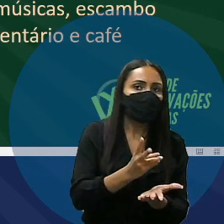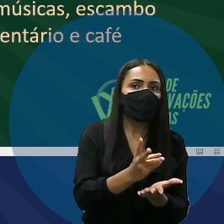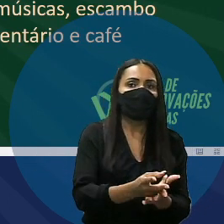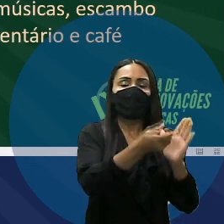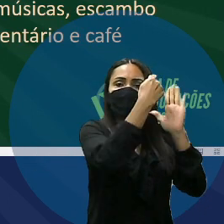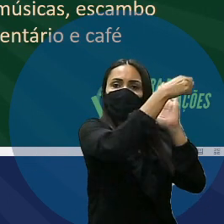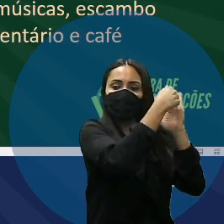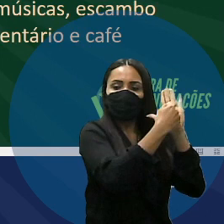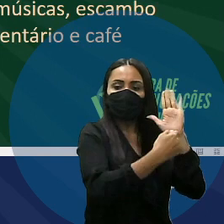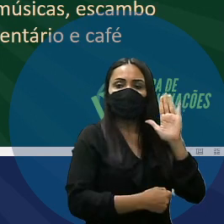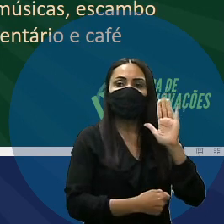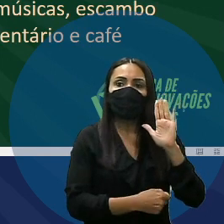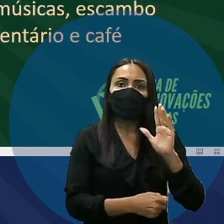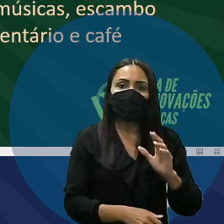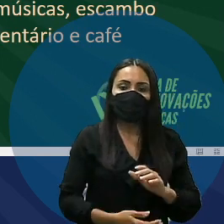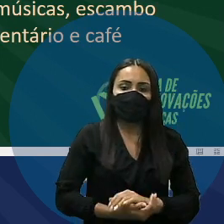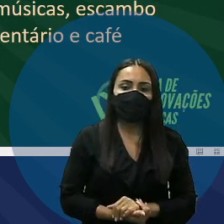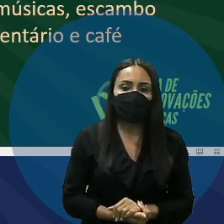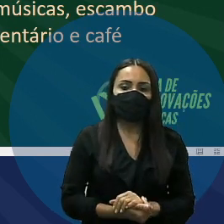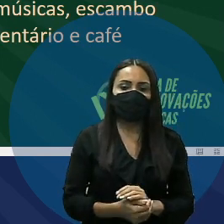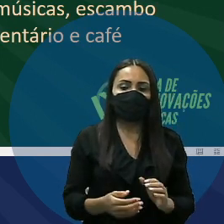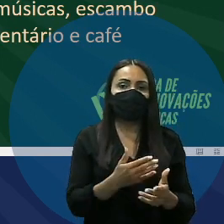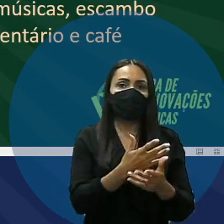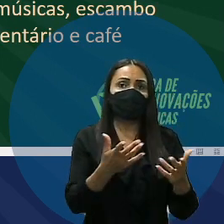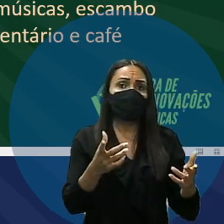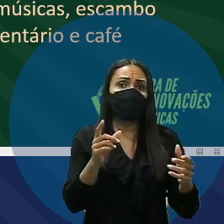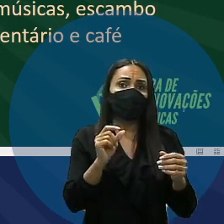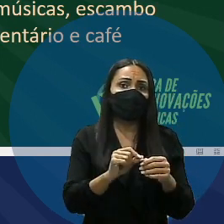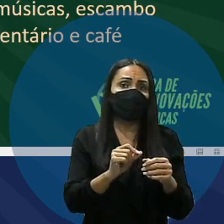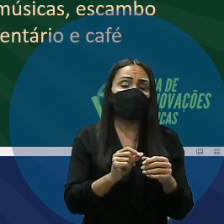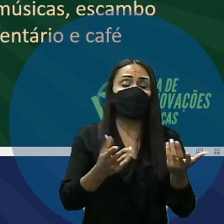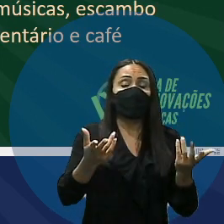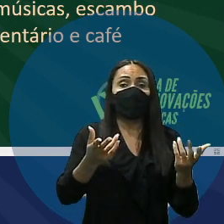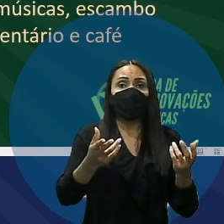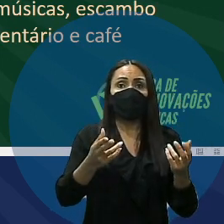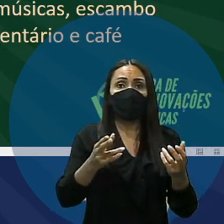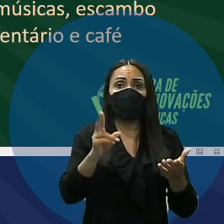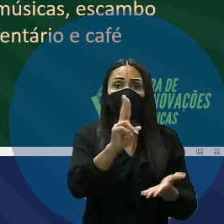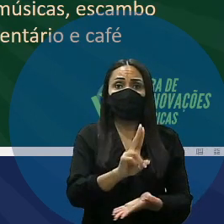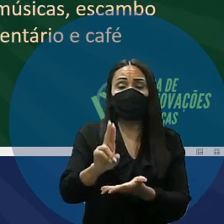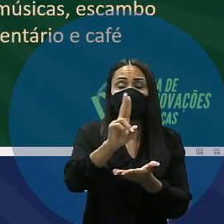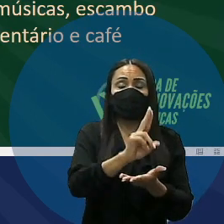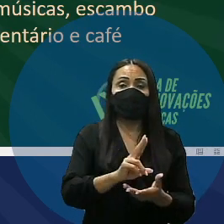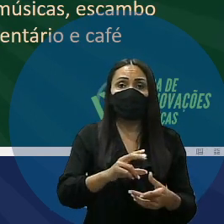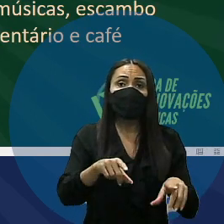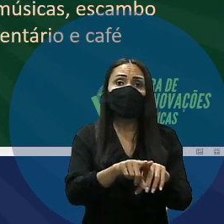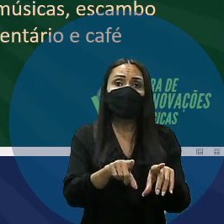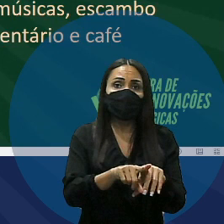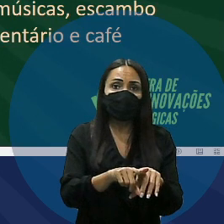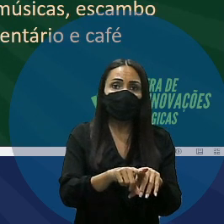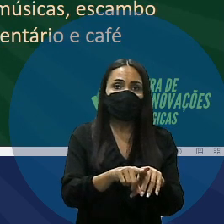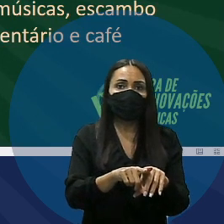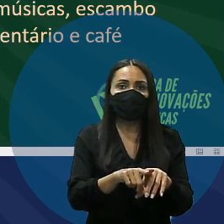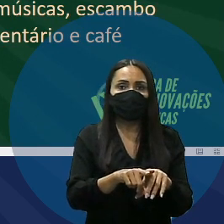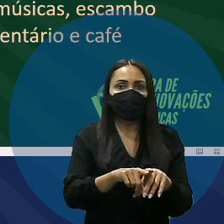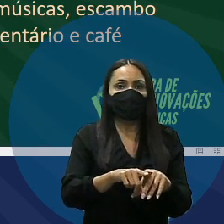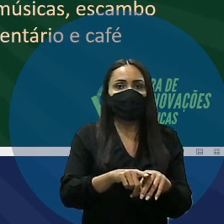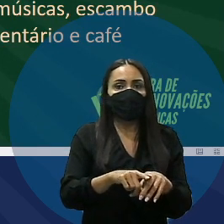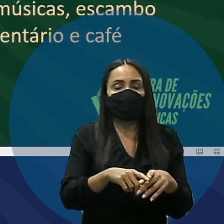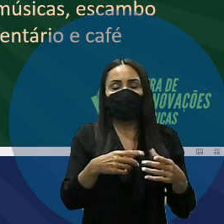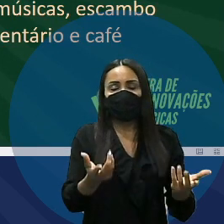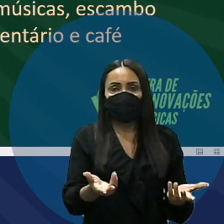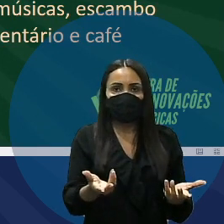escola, tragam os seus textos, façam os seus recitais, mas também, ao mesmo